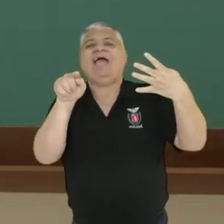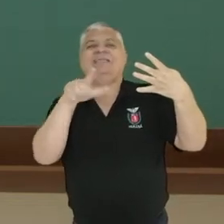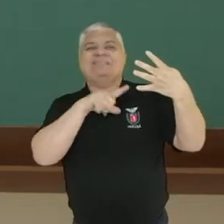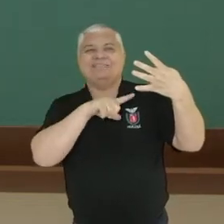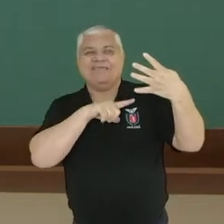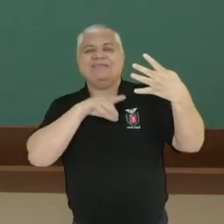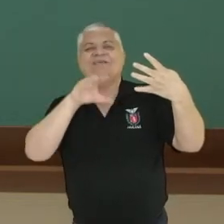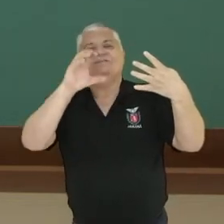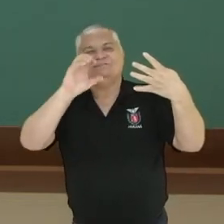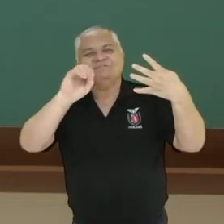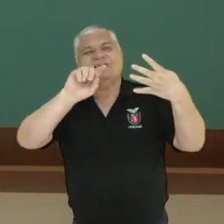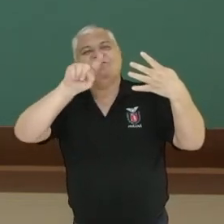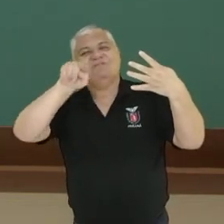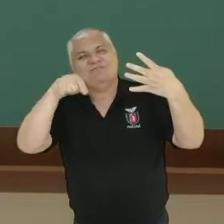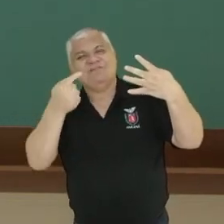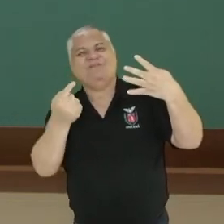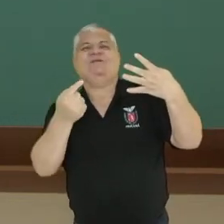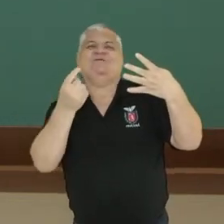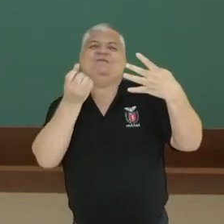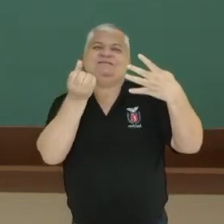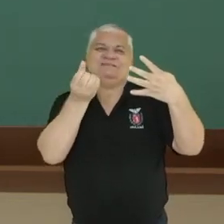ó,